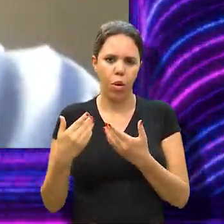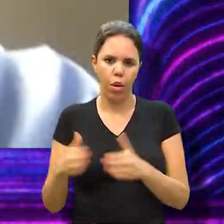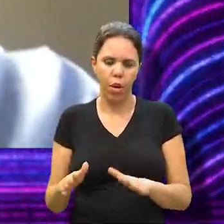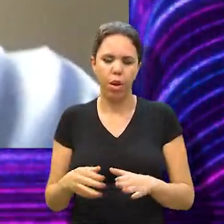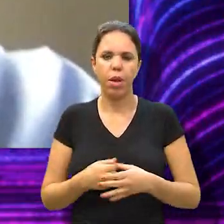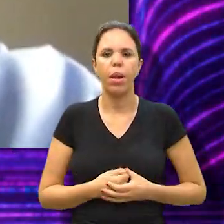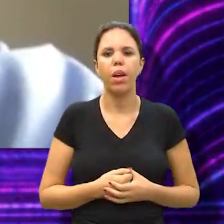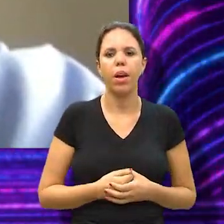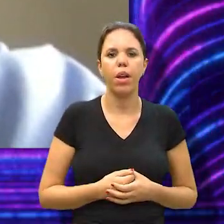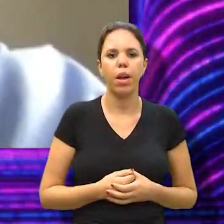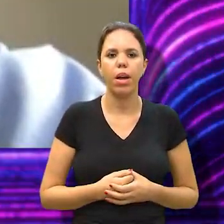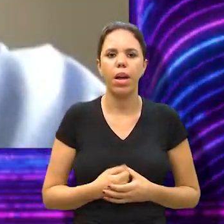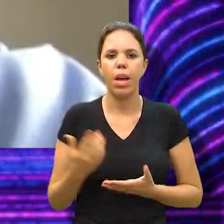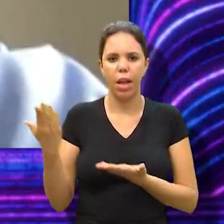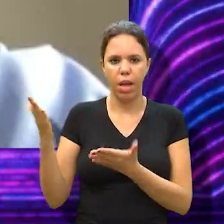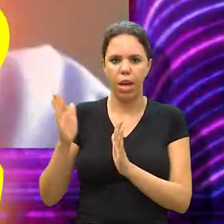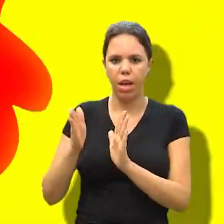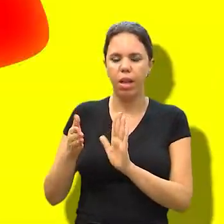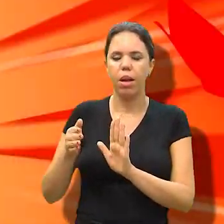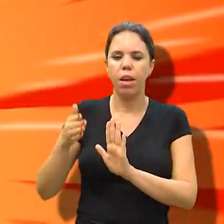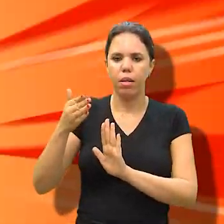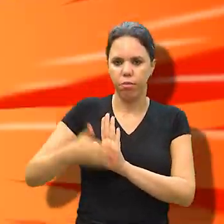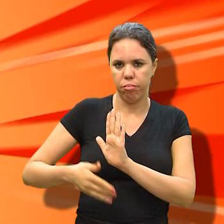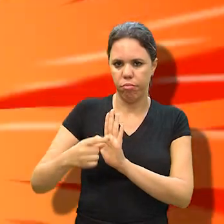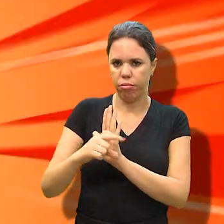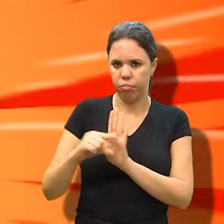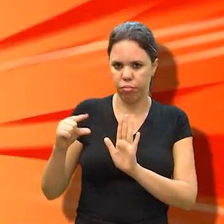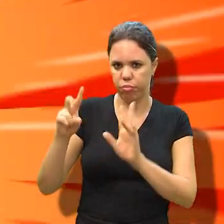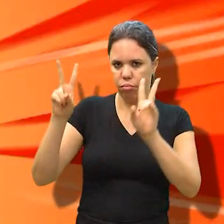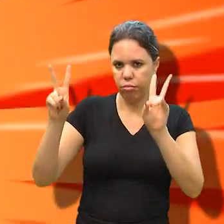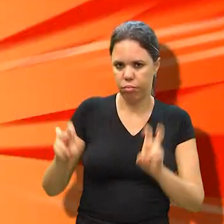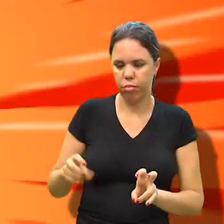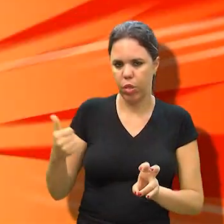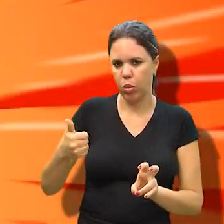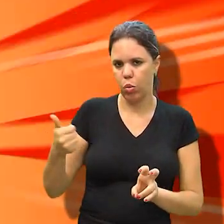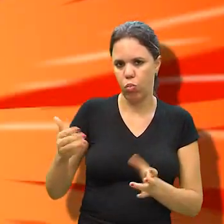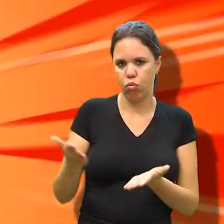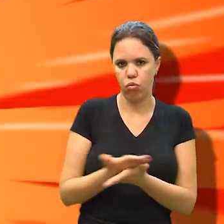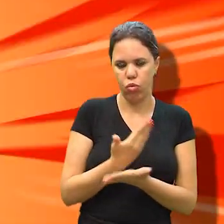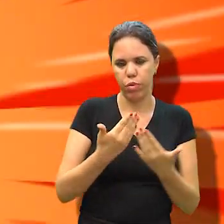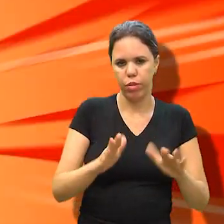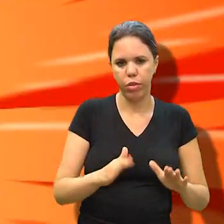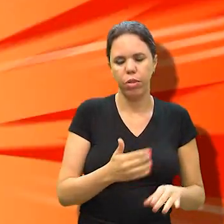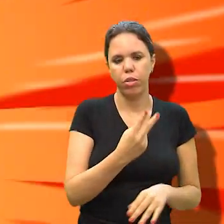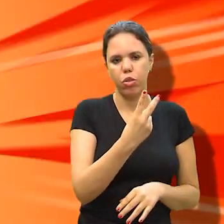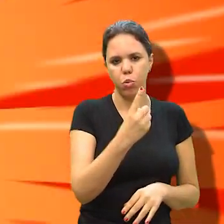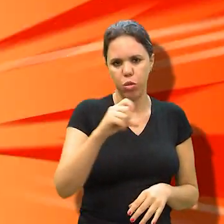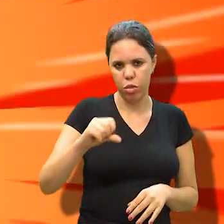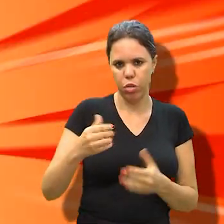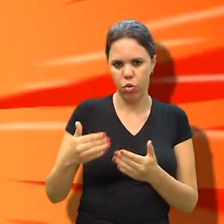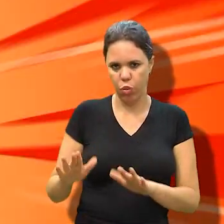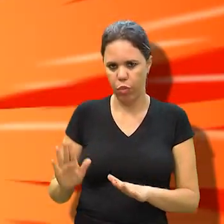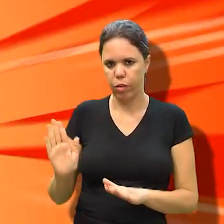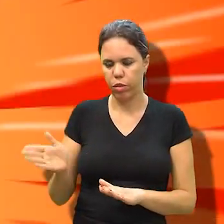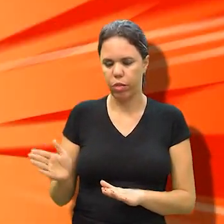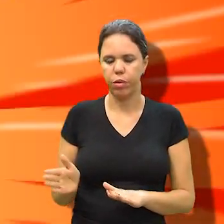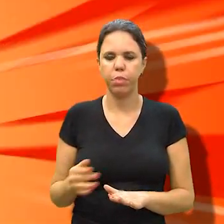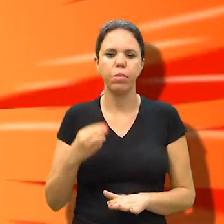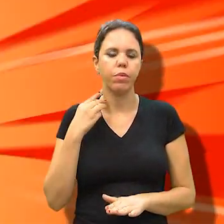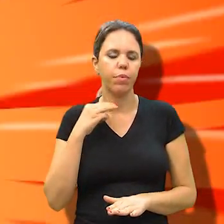Então eu lancei a Contrapartida, o livro 1, né, em